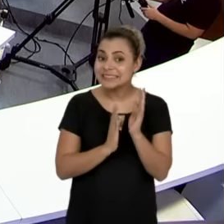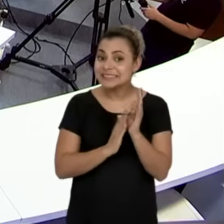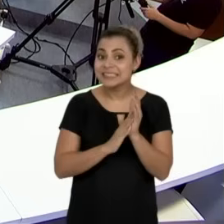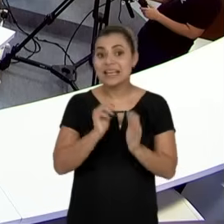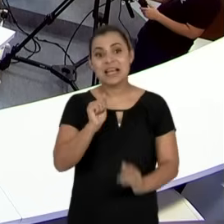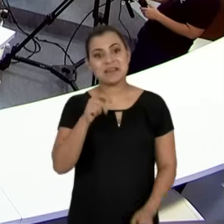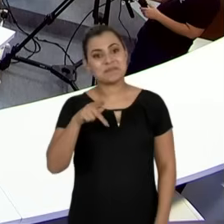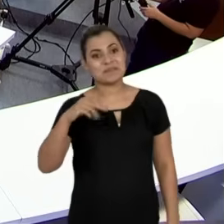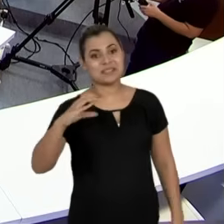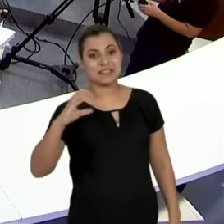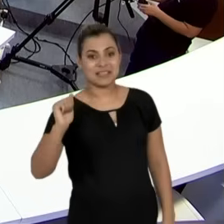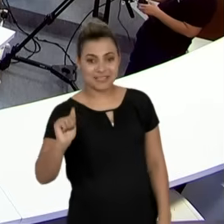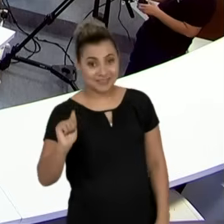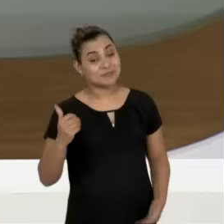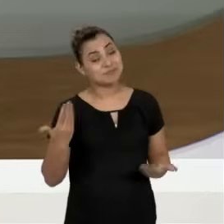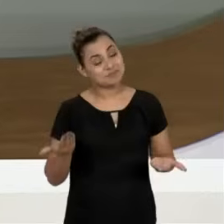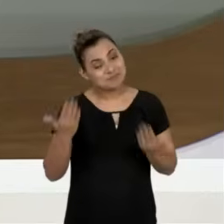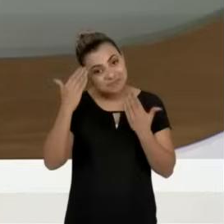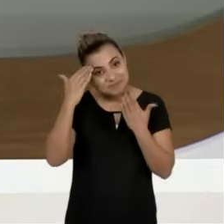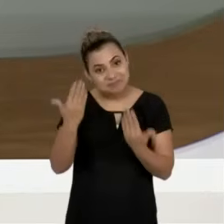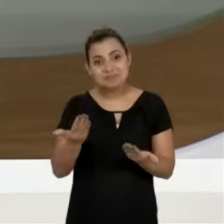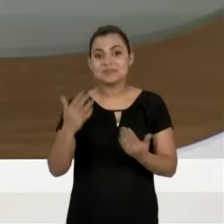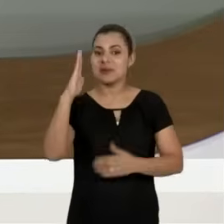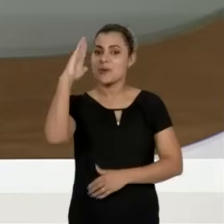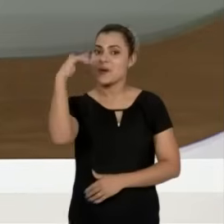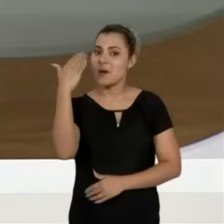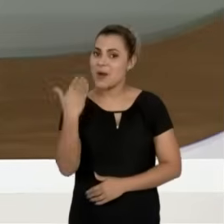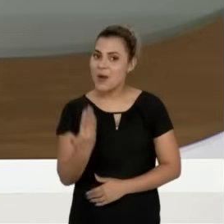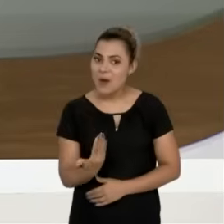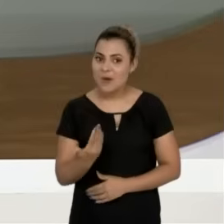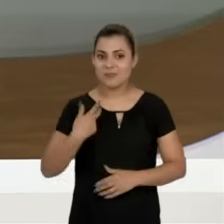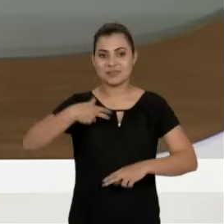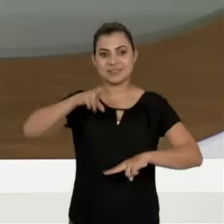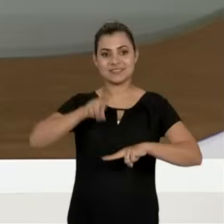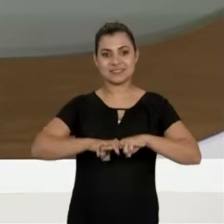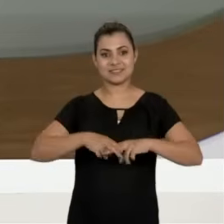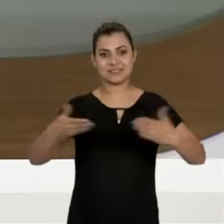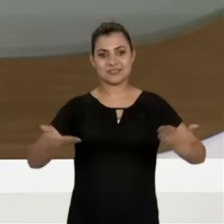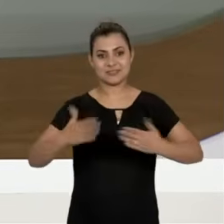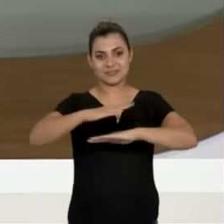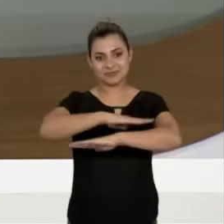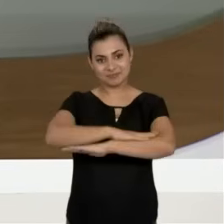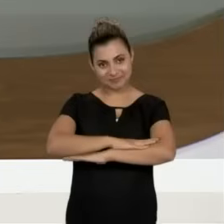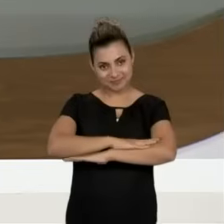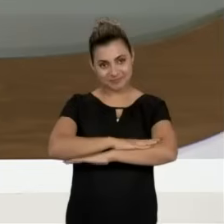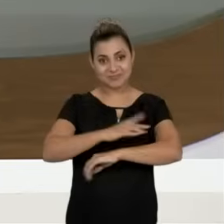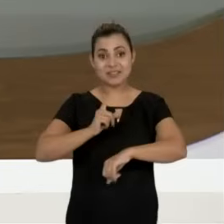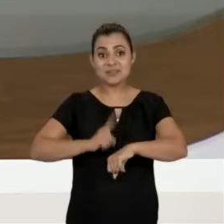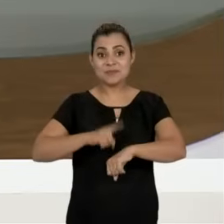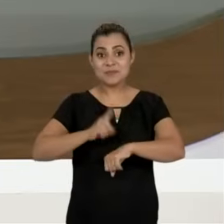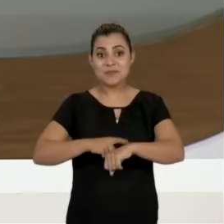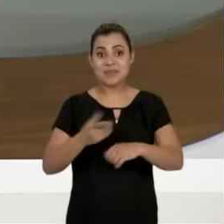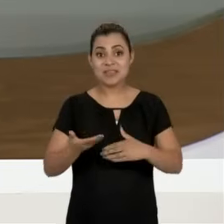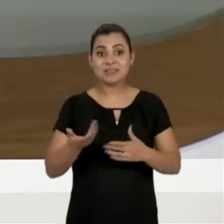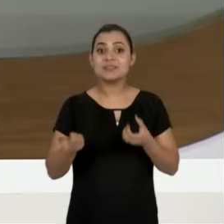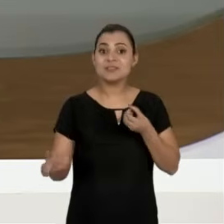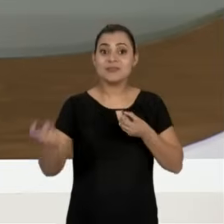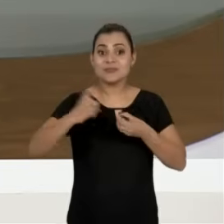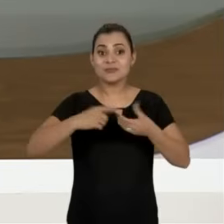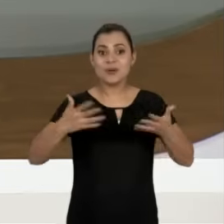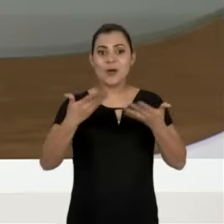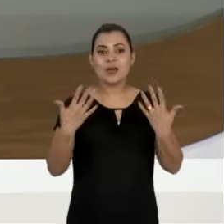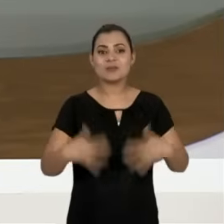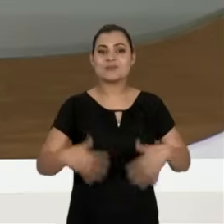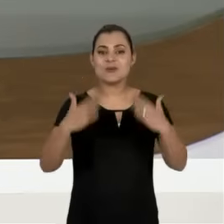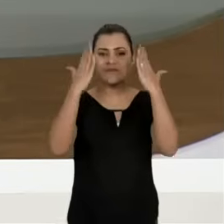Melhor programa jornalístico. É uma honra estar sentada aqui à frente desse programa numa hora em que ele voltou a